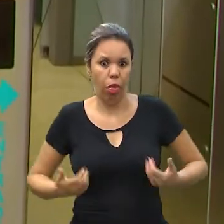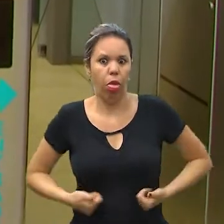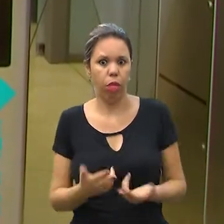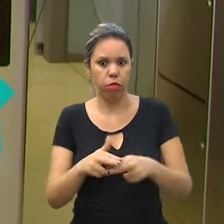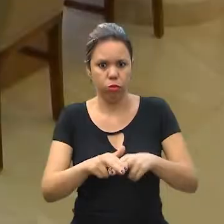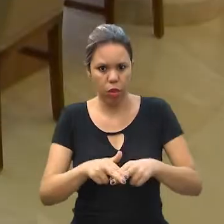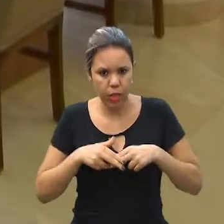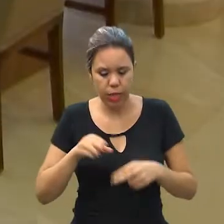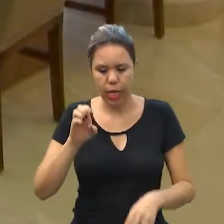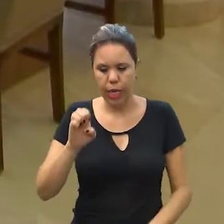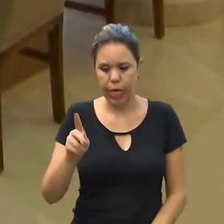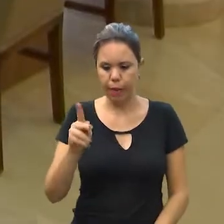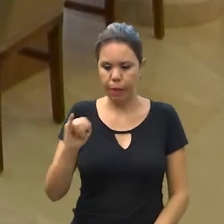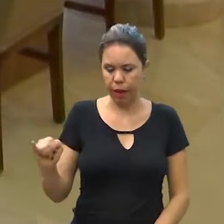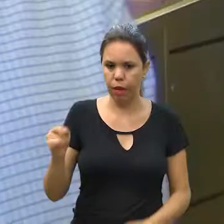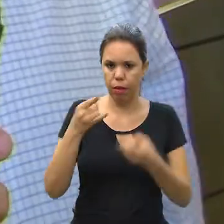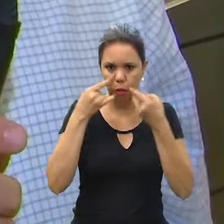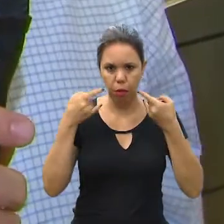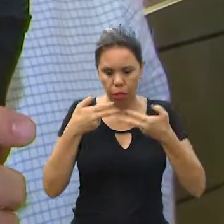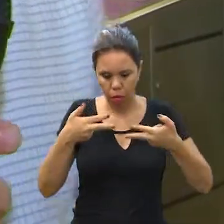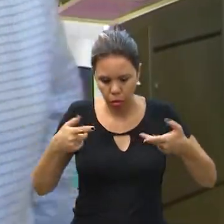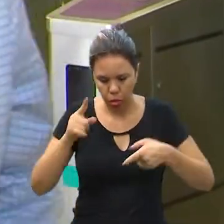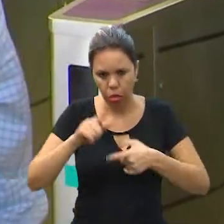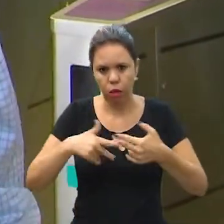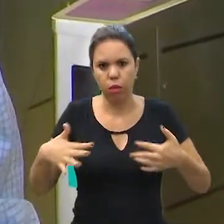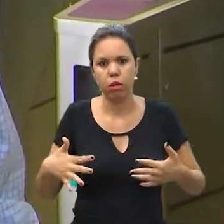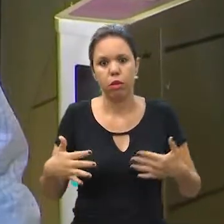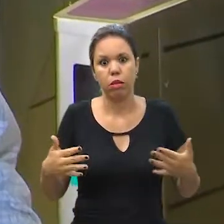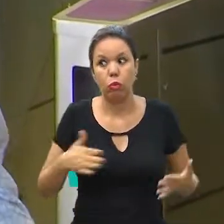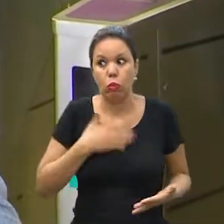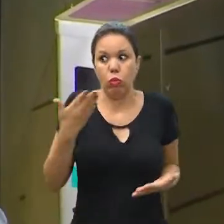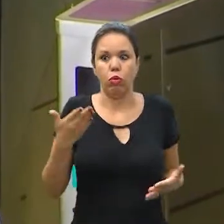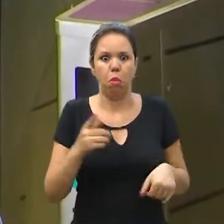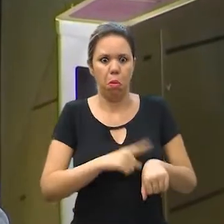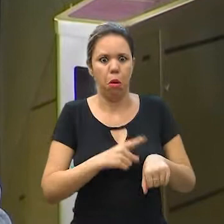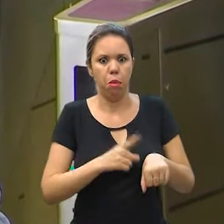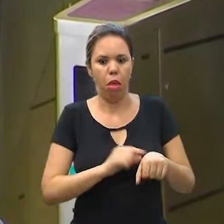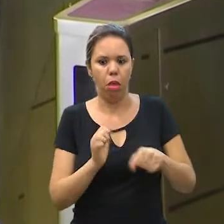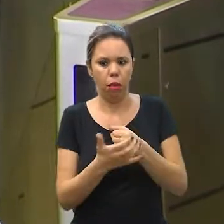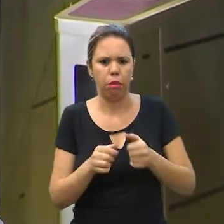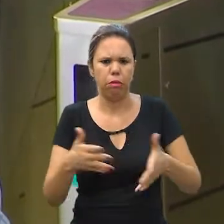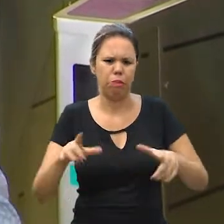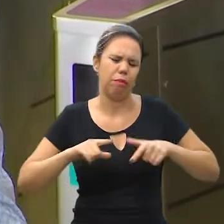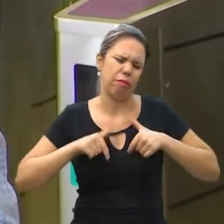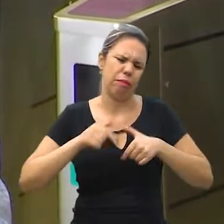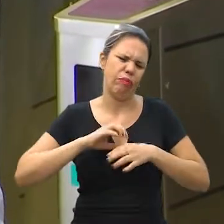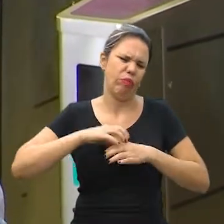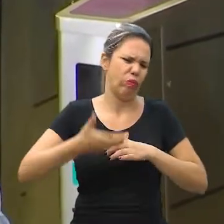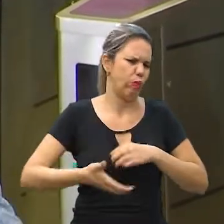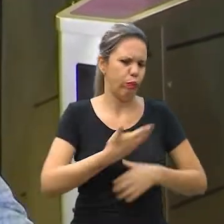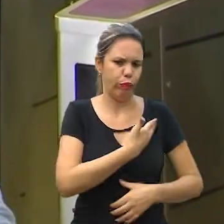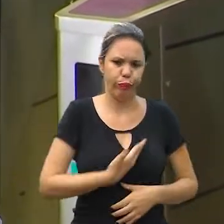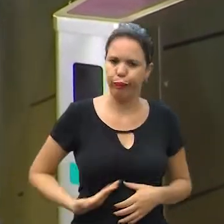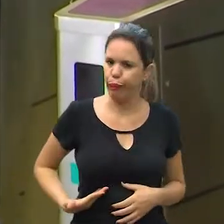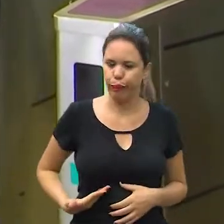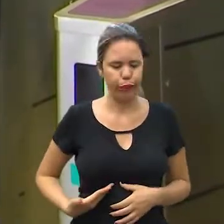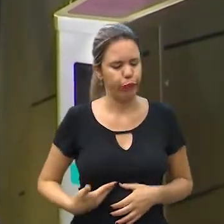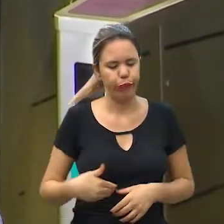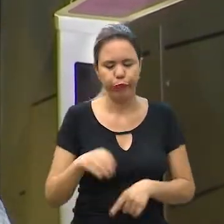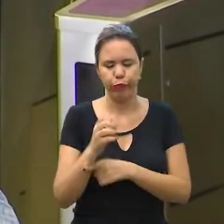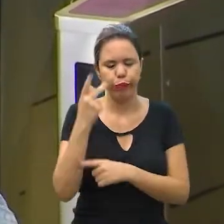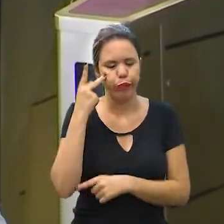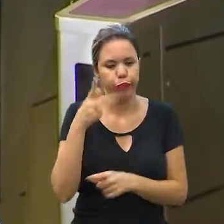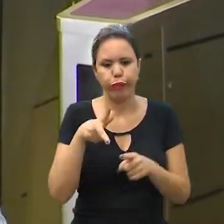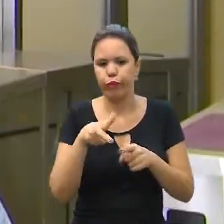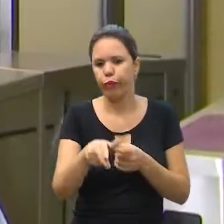dos gastos devido ao uso de EPIs. Isso nos surpreendeu, num momento de pandemia, uma atitude como essa do governador do estado de São